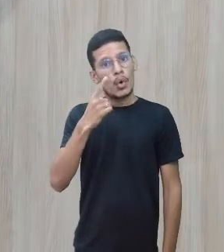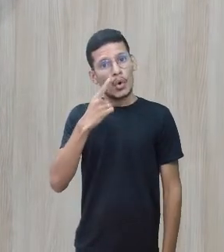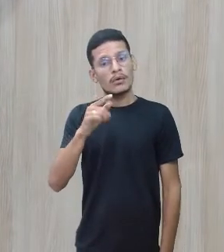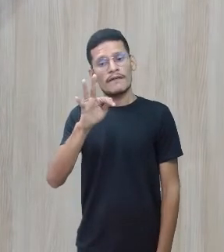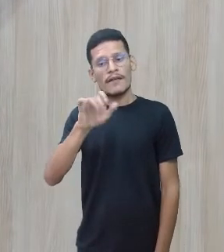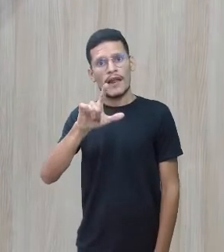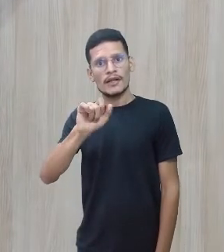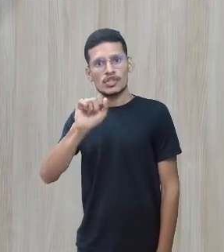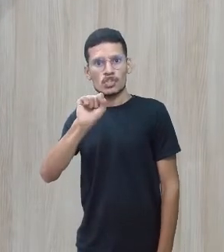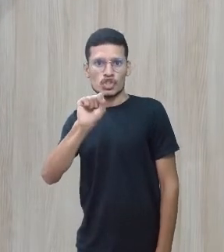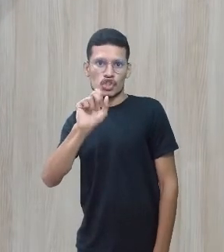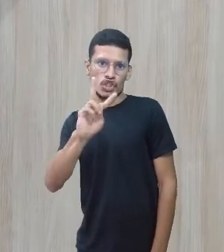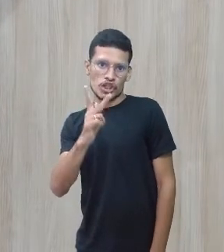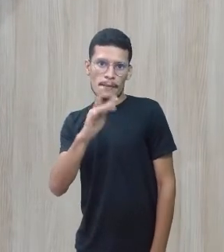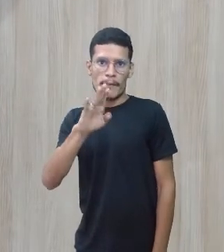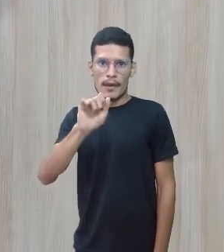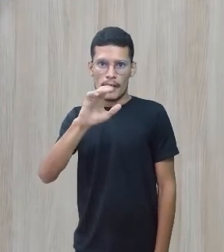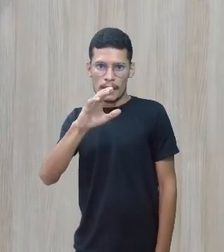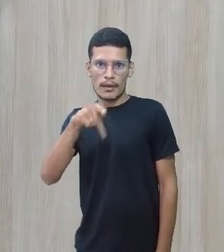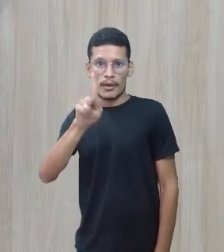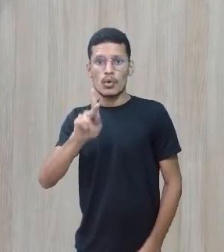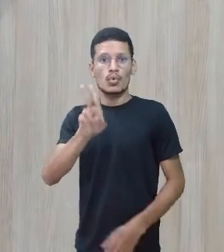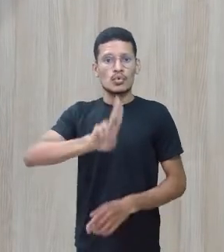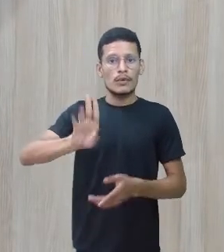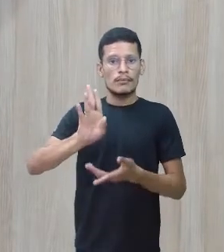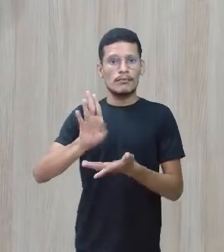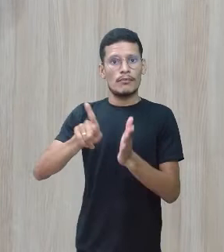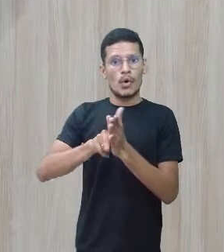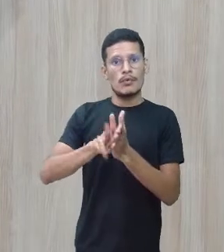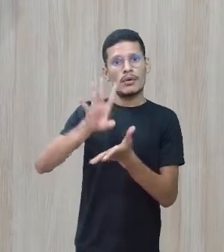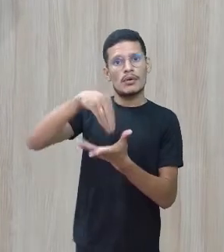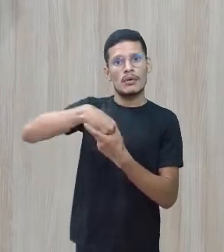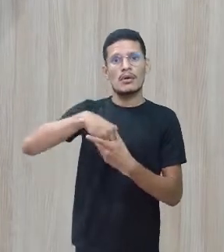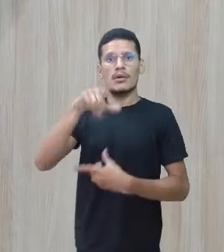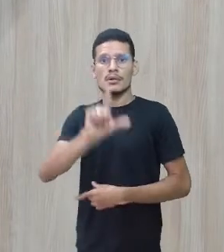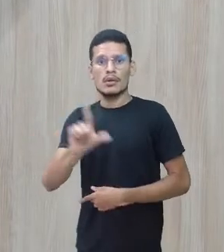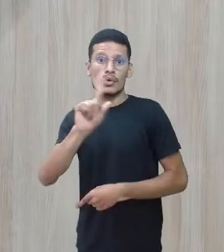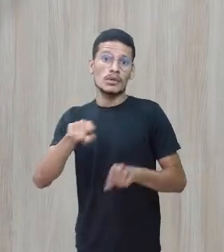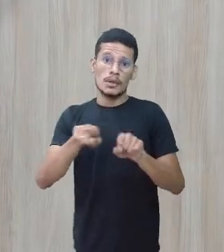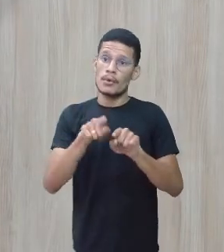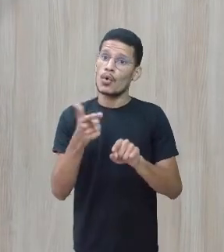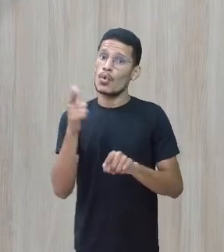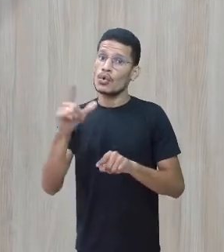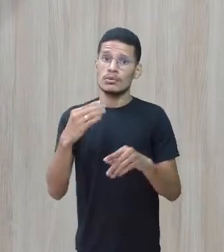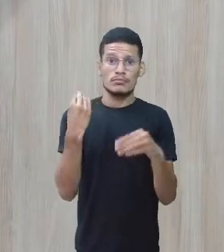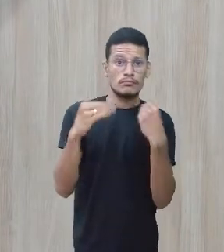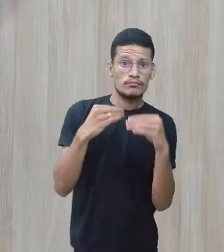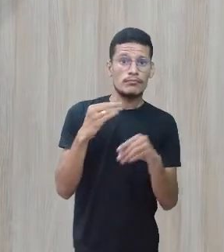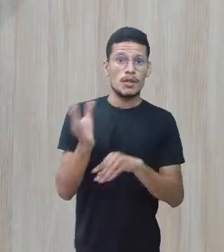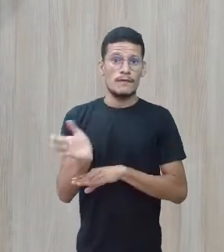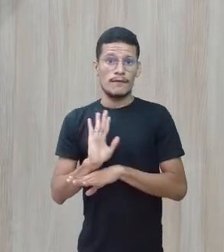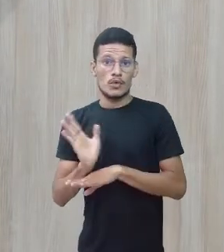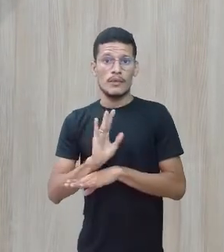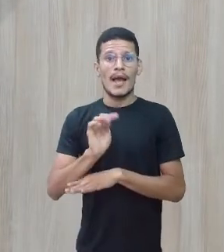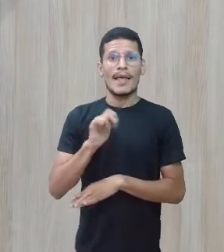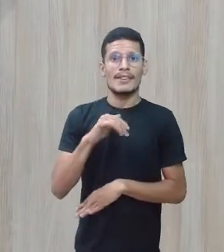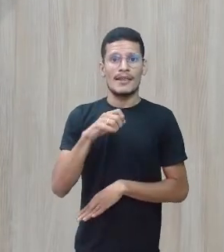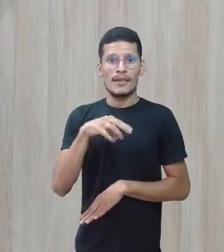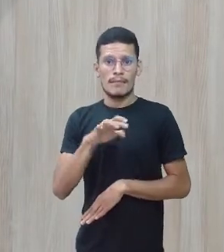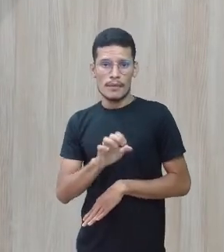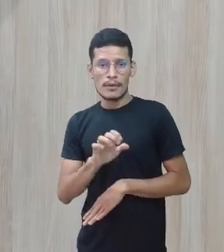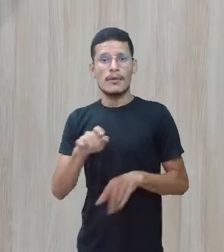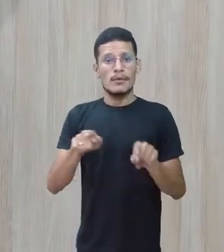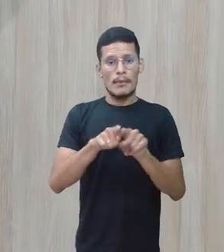não só na literatura, mas em outras mídias que tem essa expressão narrativa. Um filme, uma novela, um anime, ele tem